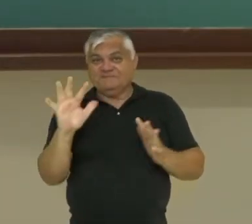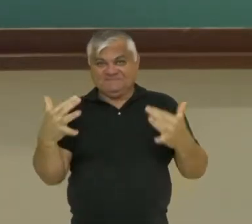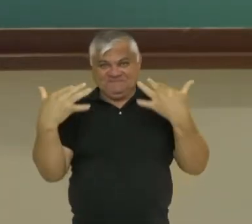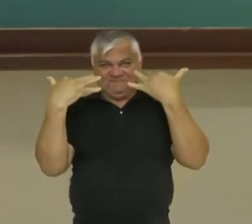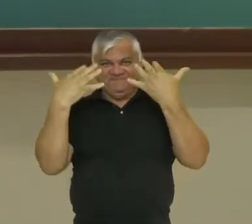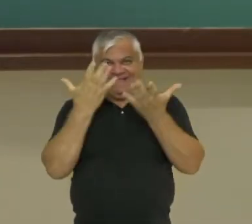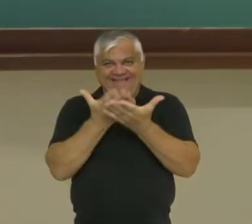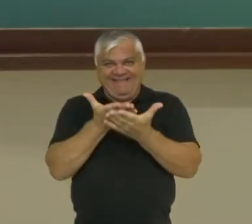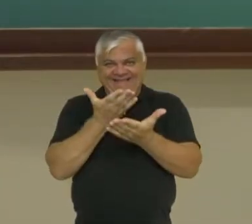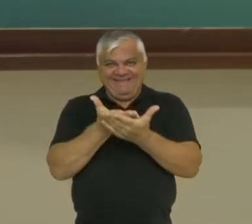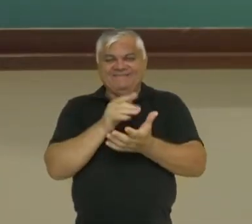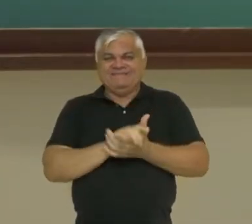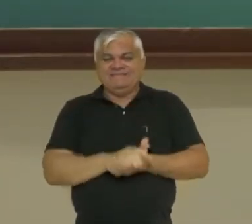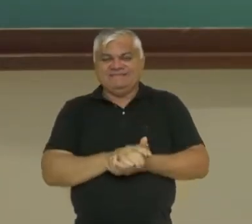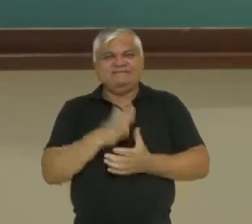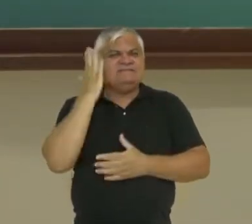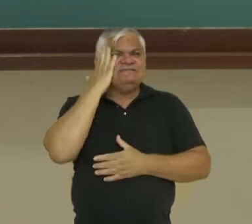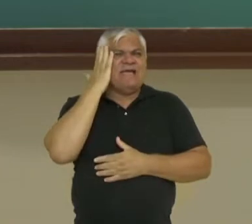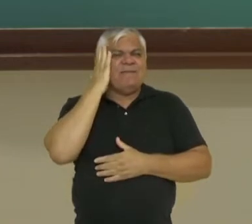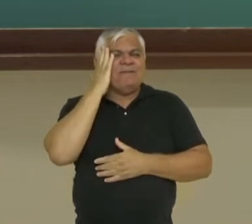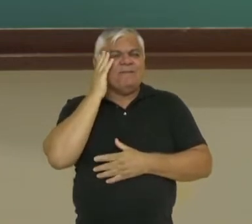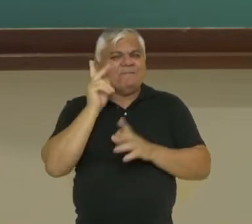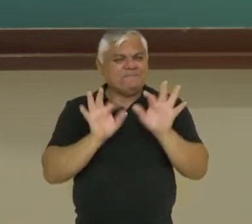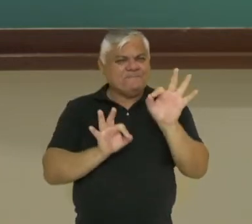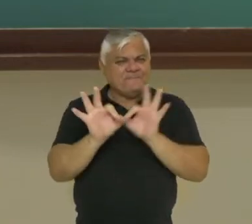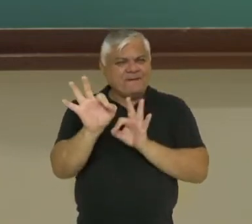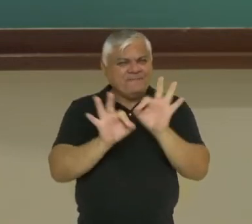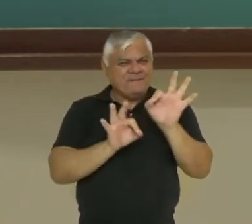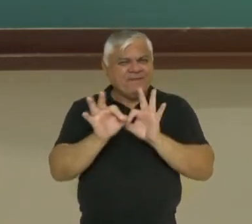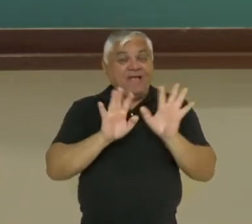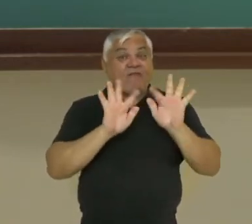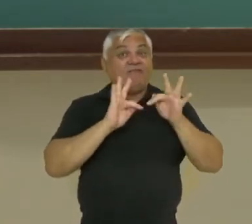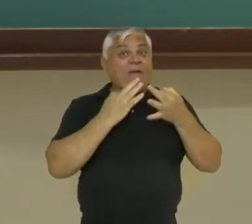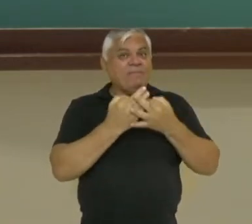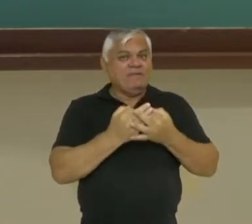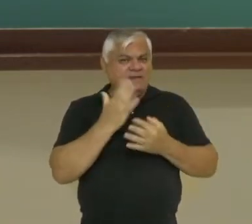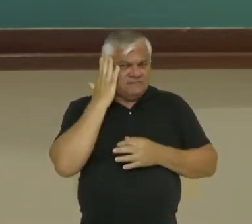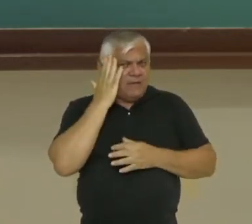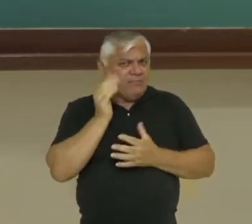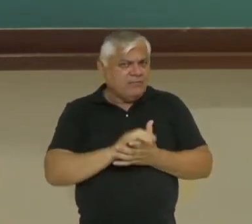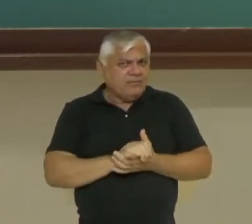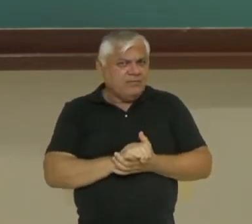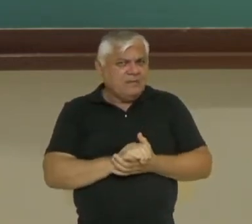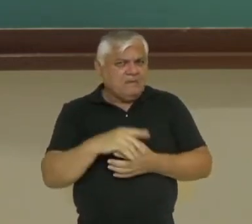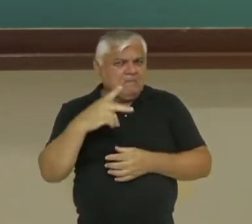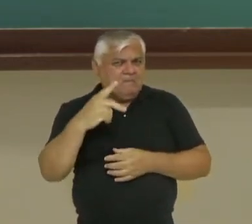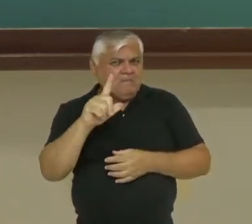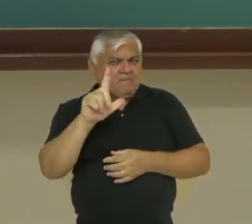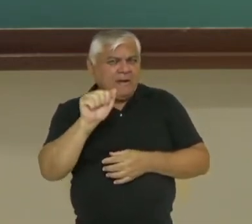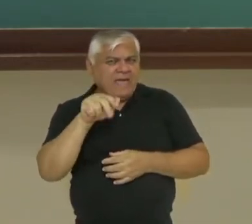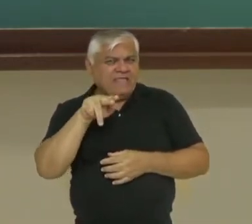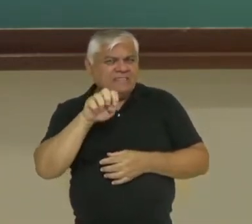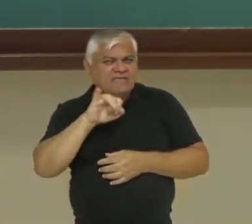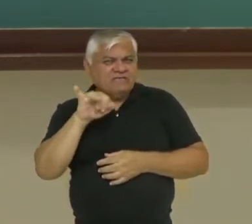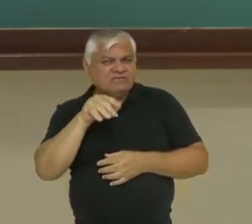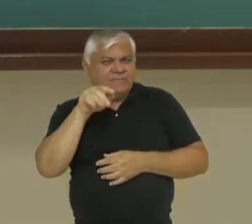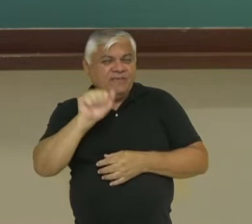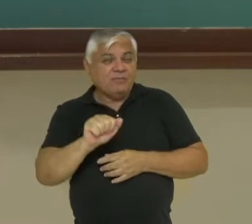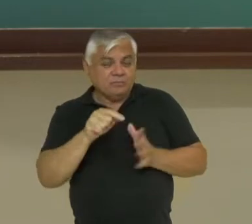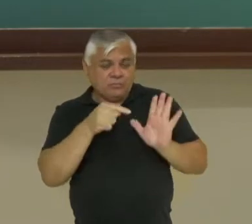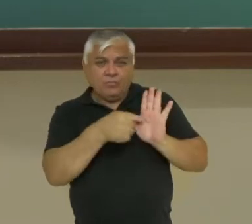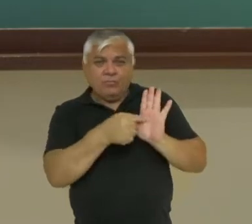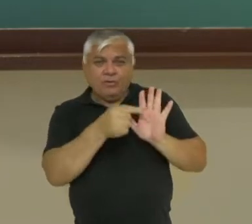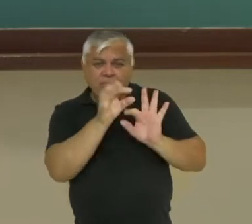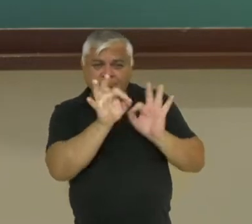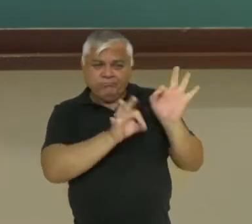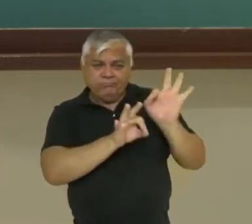aula, sabe o que é esse planejamento familiar? Entende o que é isso? Se você entende, você sabe qual é a importância